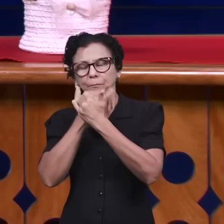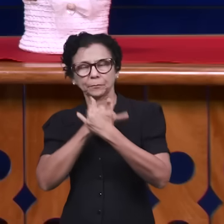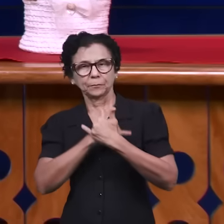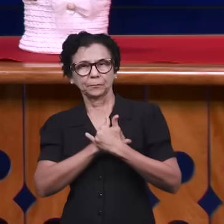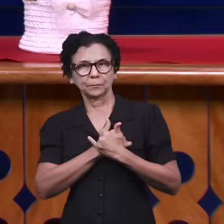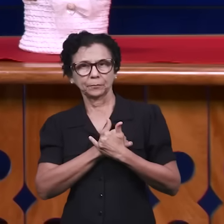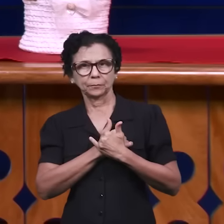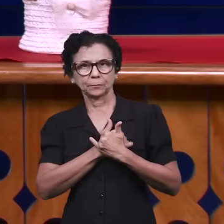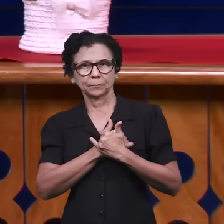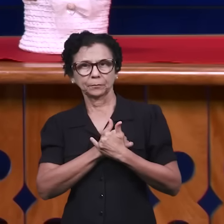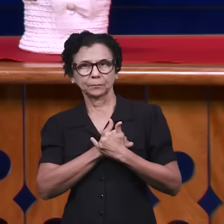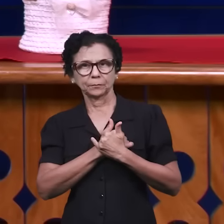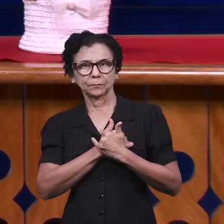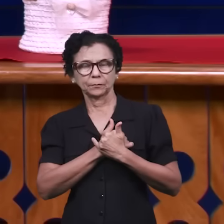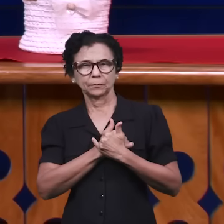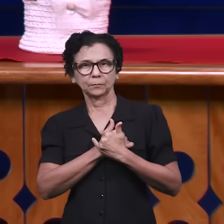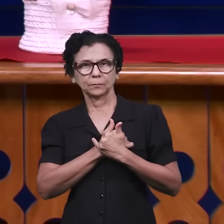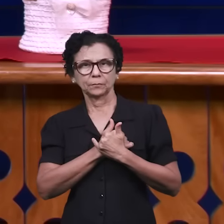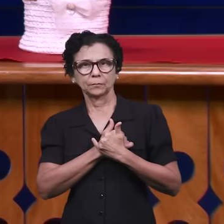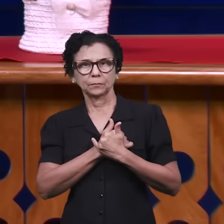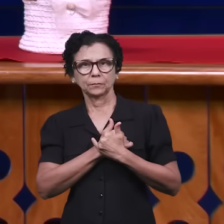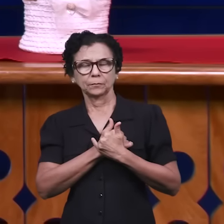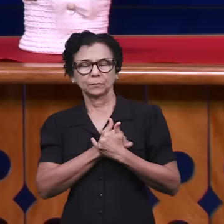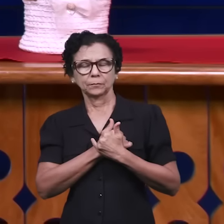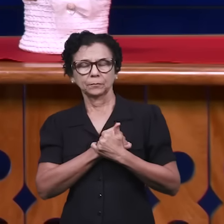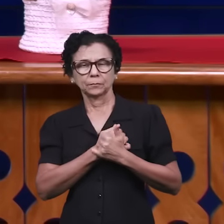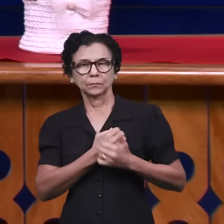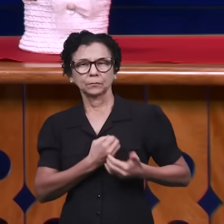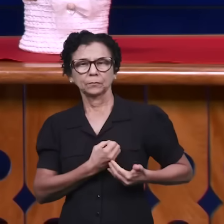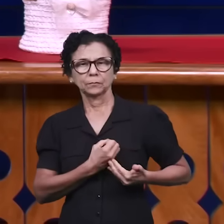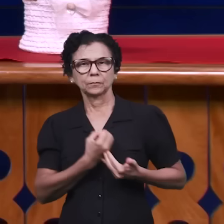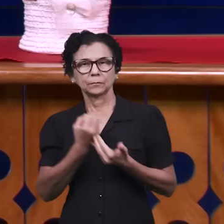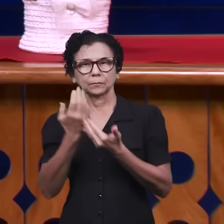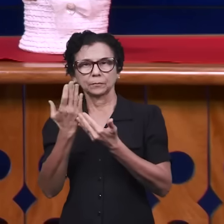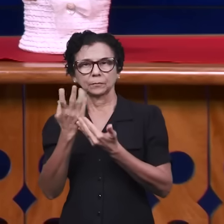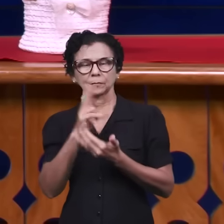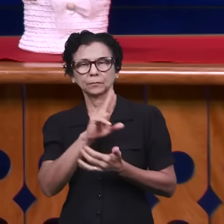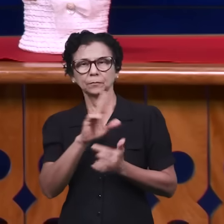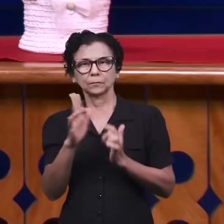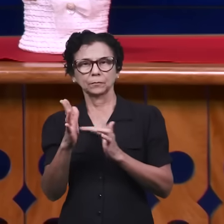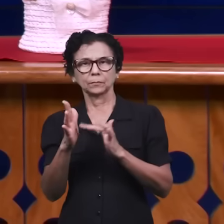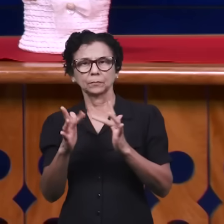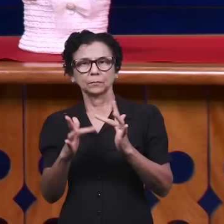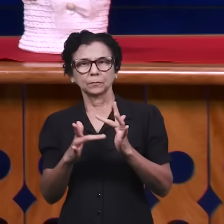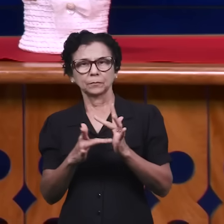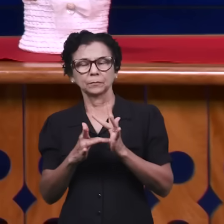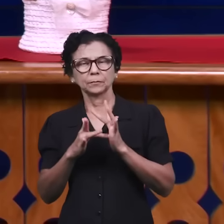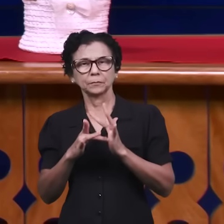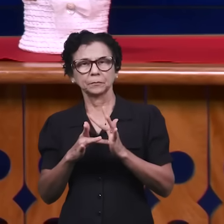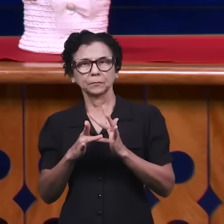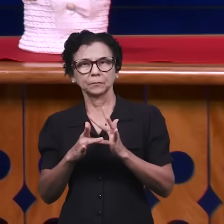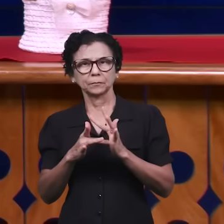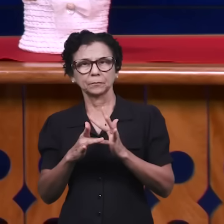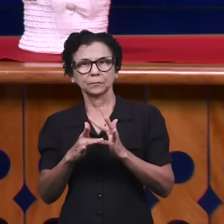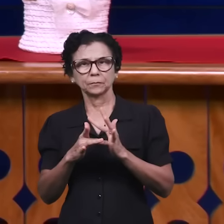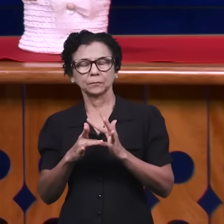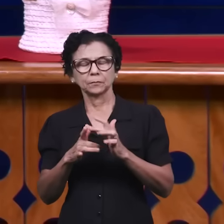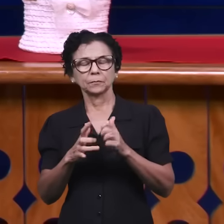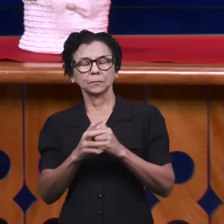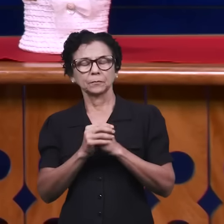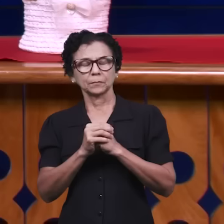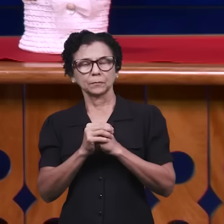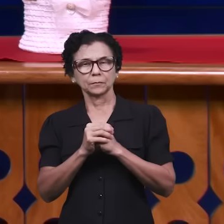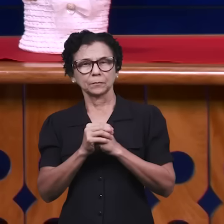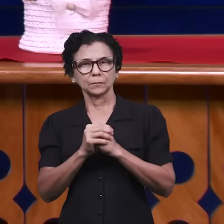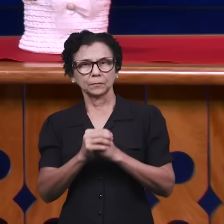vidas e pedimos o perdão através do sangue de Jesus. Clamamos assim, em